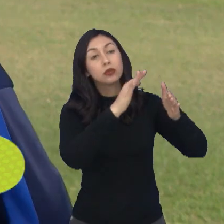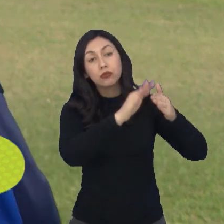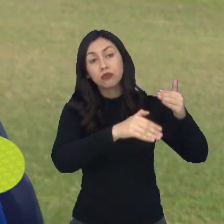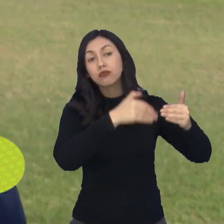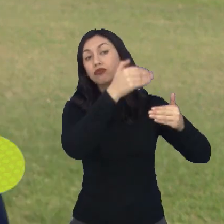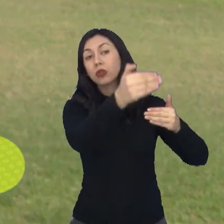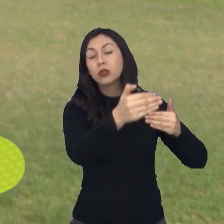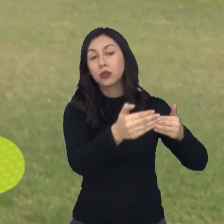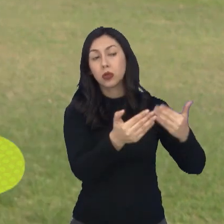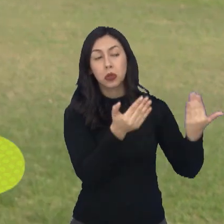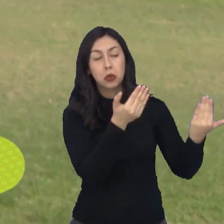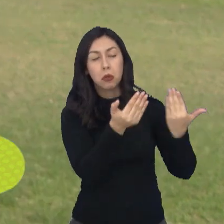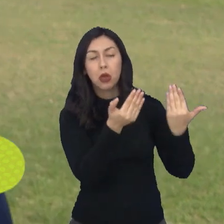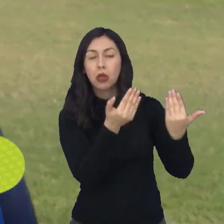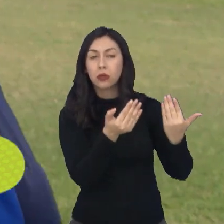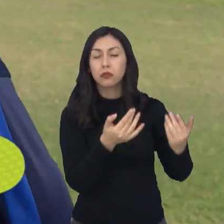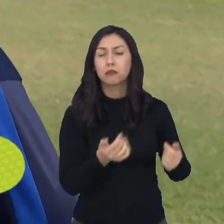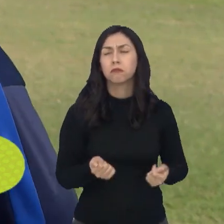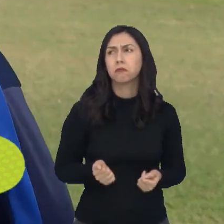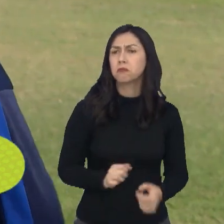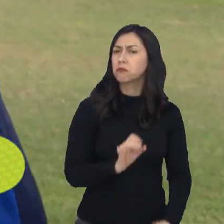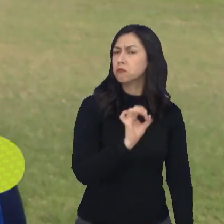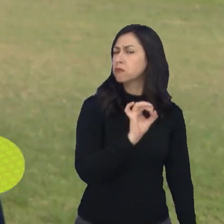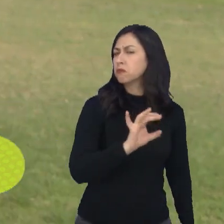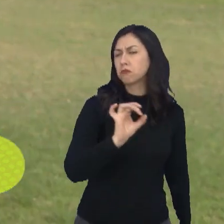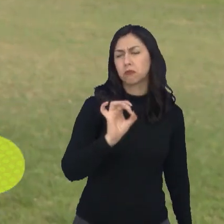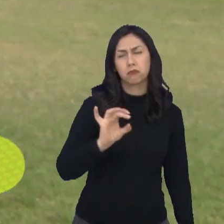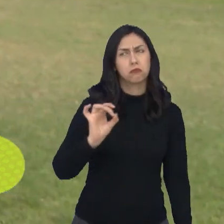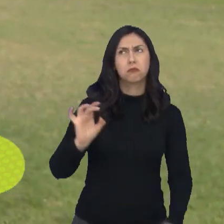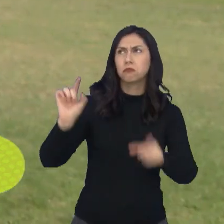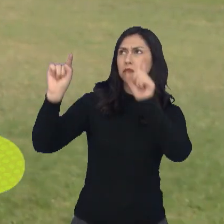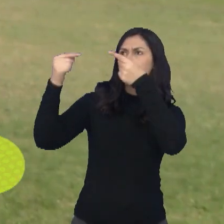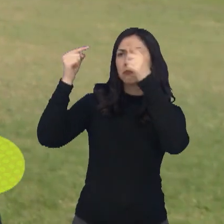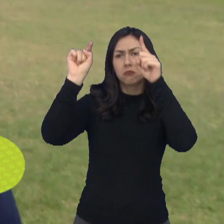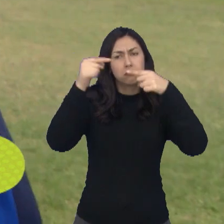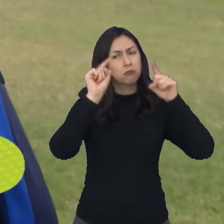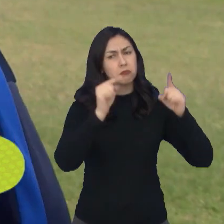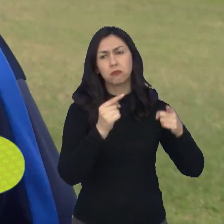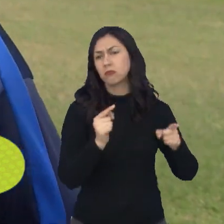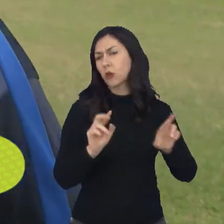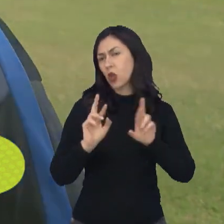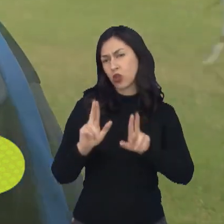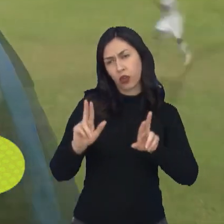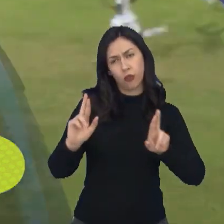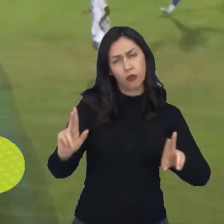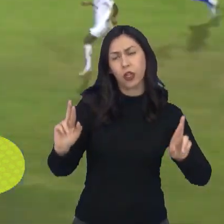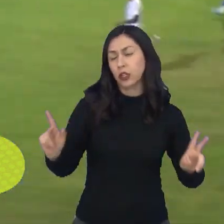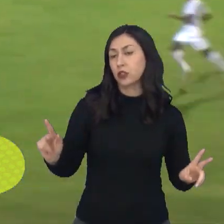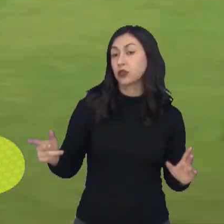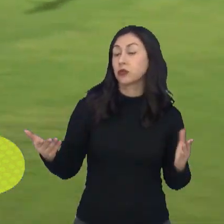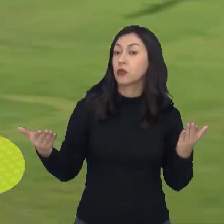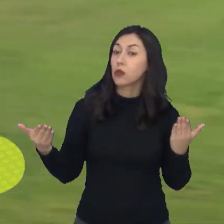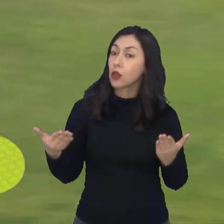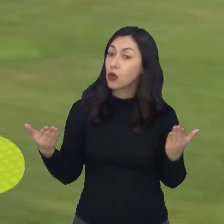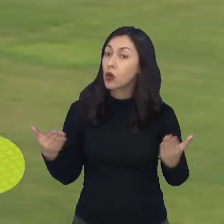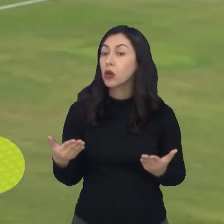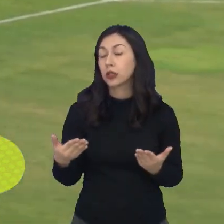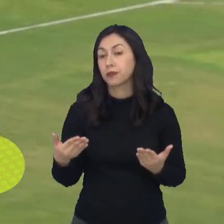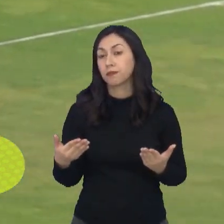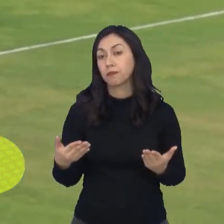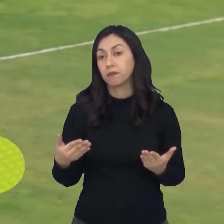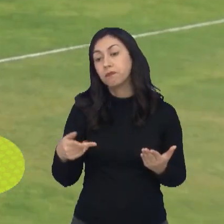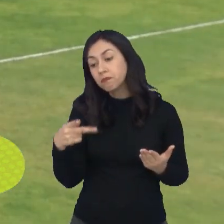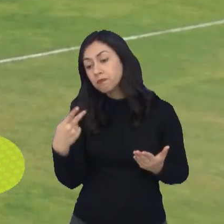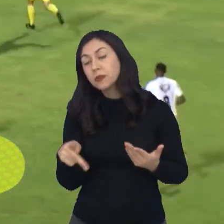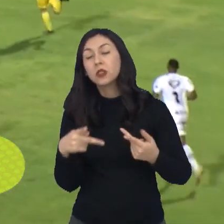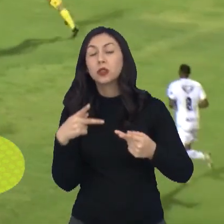o São Bernardo agora com o Santo André? Eu acho que cada partida tem a sua história, né? Eu acho que essa é uma partida que a gente jogou dentro de casa. A gente